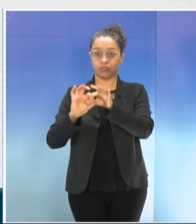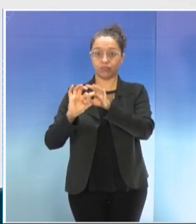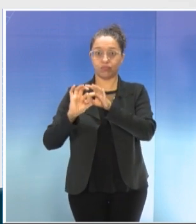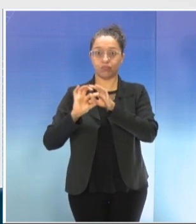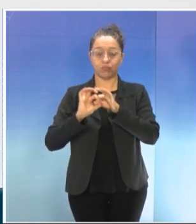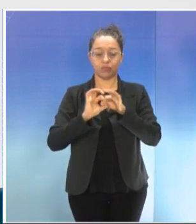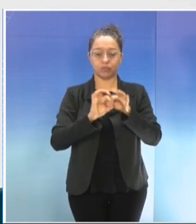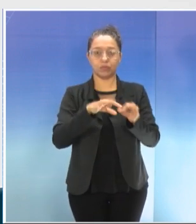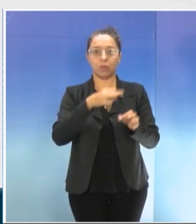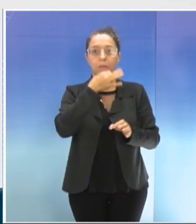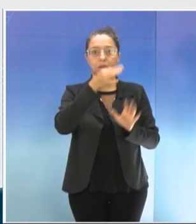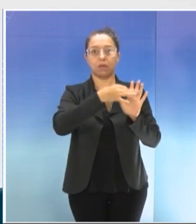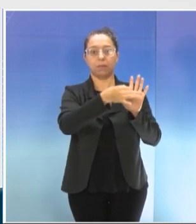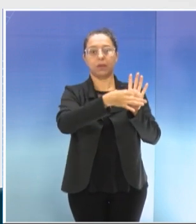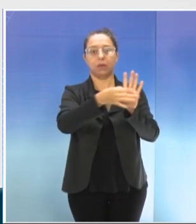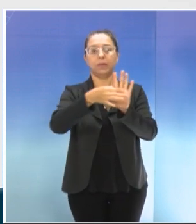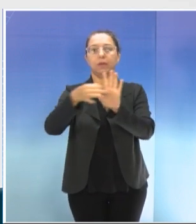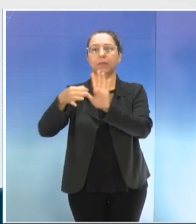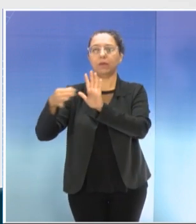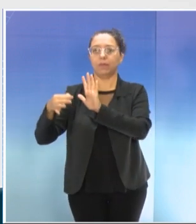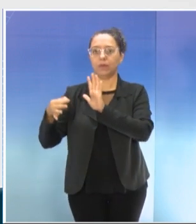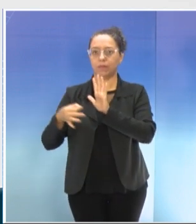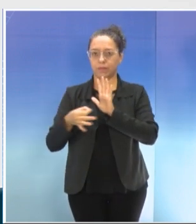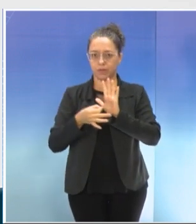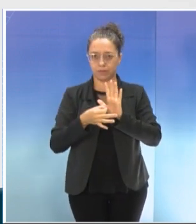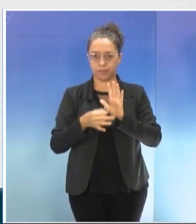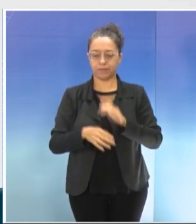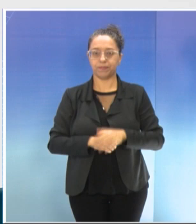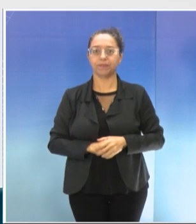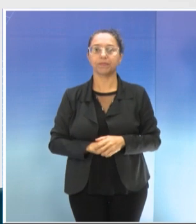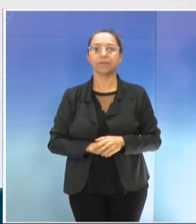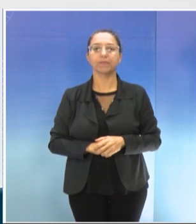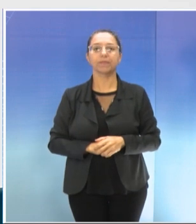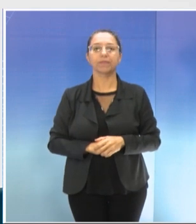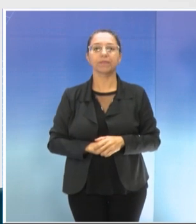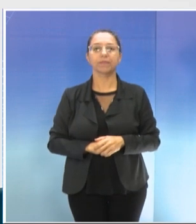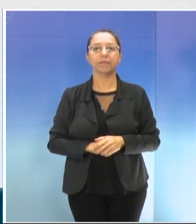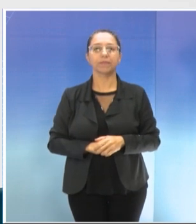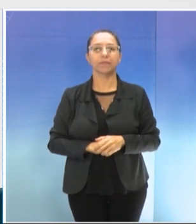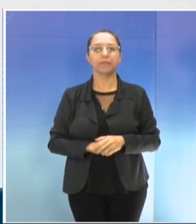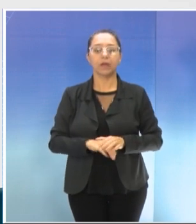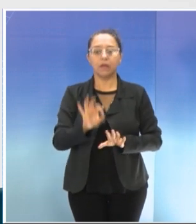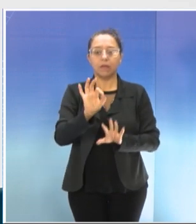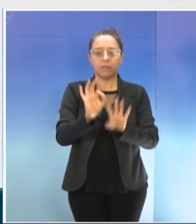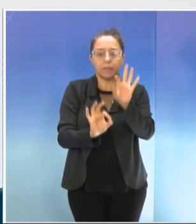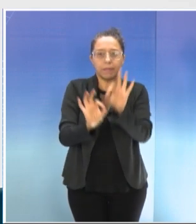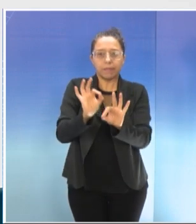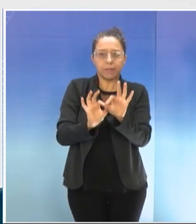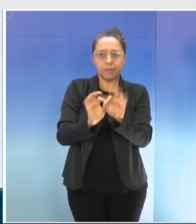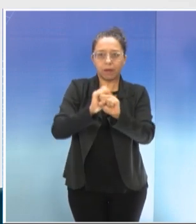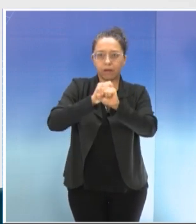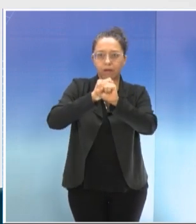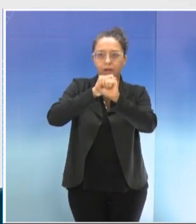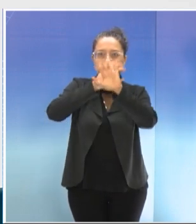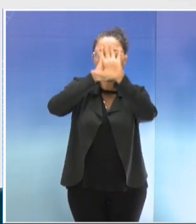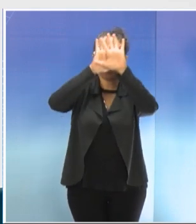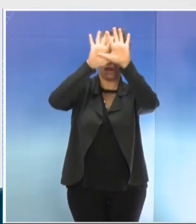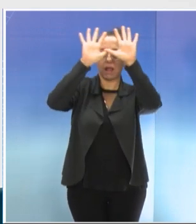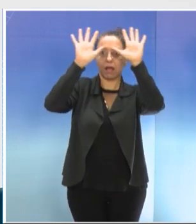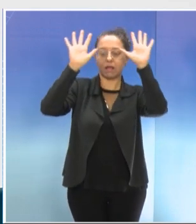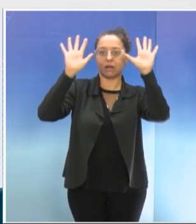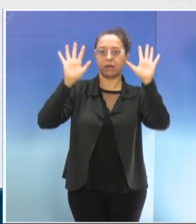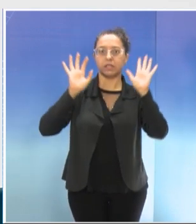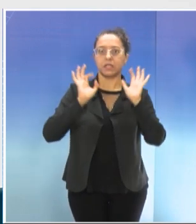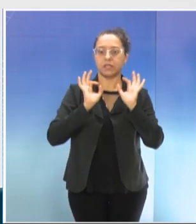antagonismos das opiniões ao método dialético, ajustar a clareza do conhecimento ao inatismo